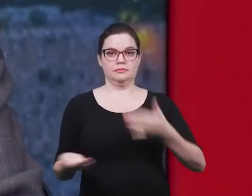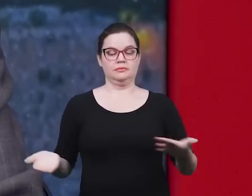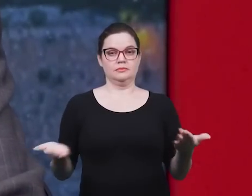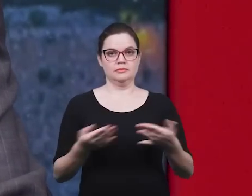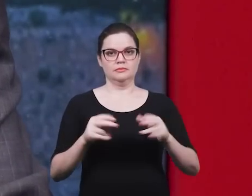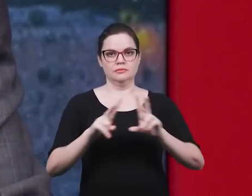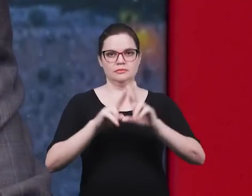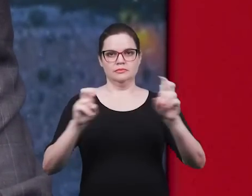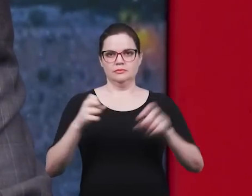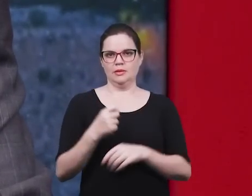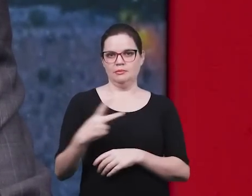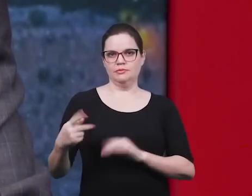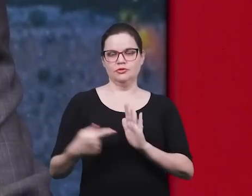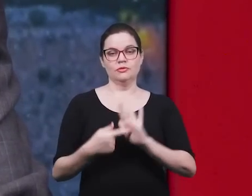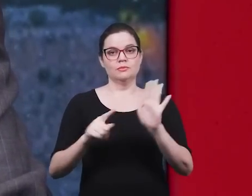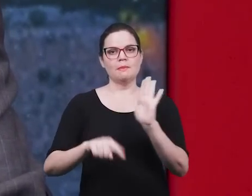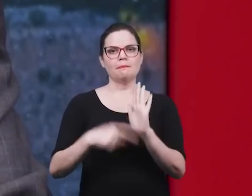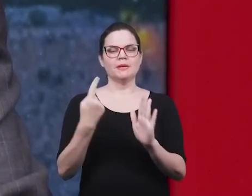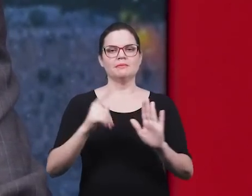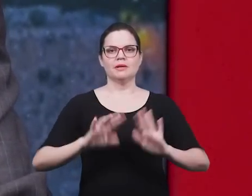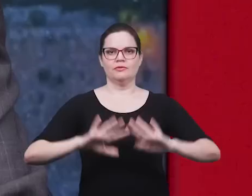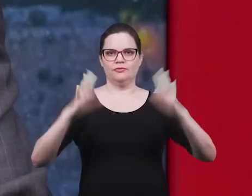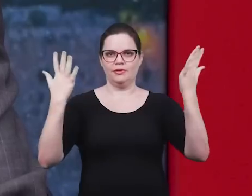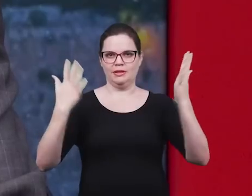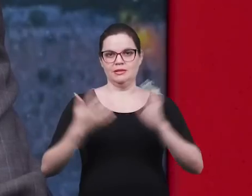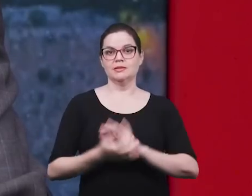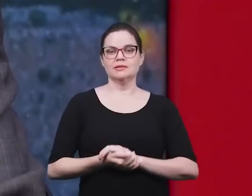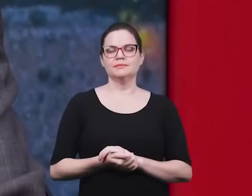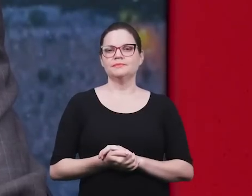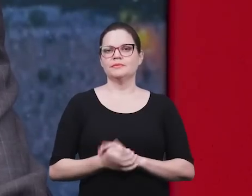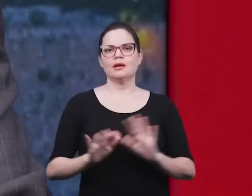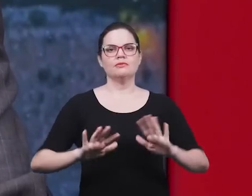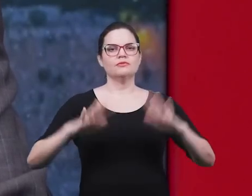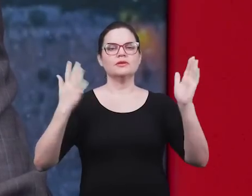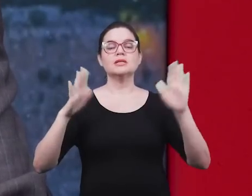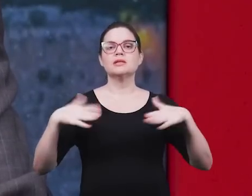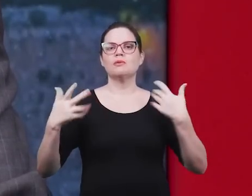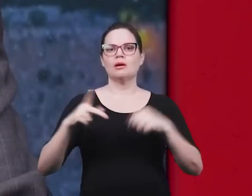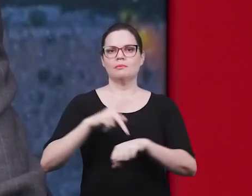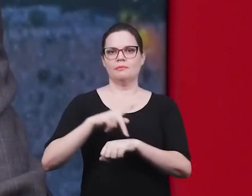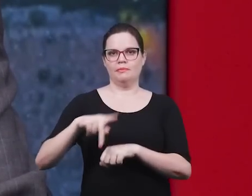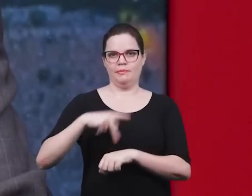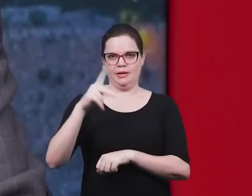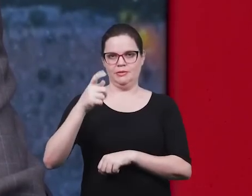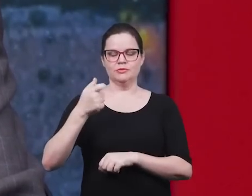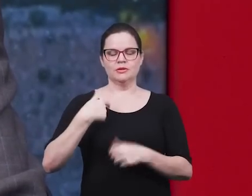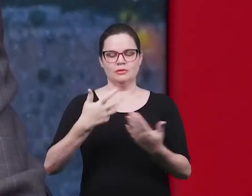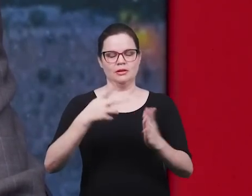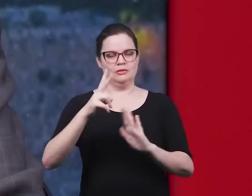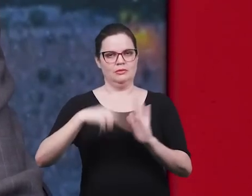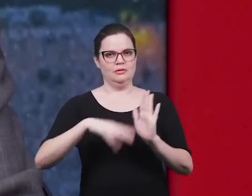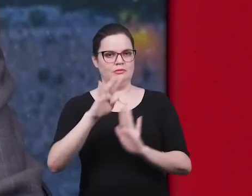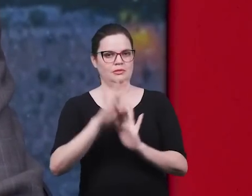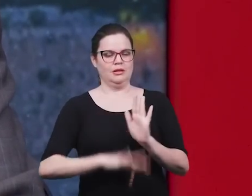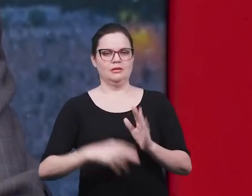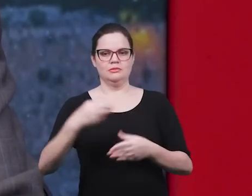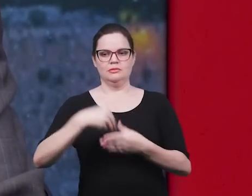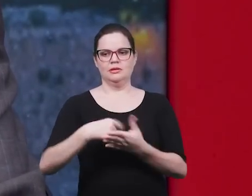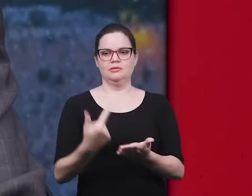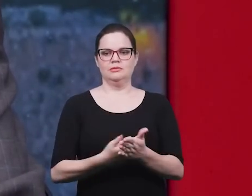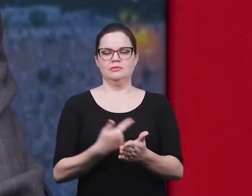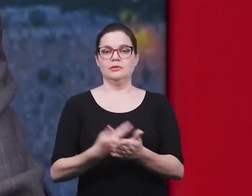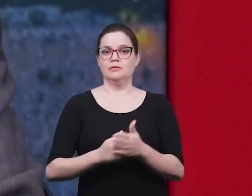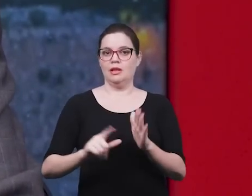a falar da primeira festa, que é a festa da Páscoa. Eu gostaria de ler aqui um texto, está em Levítico,